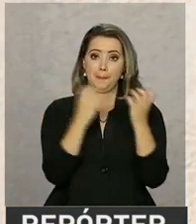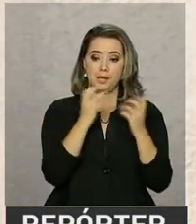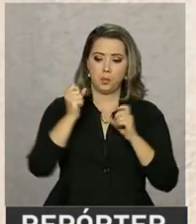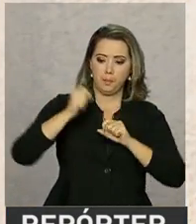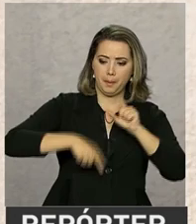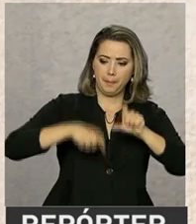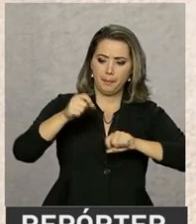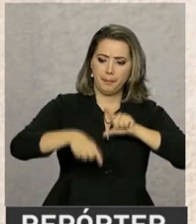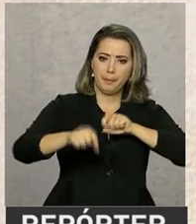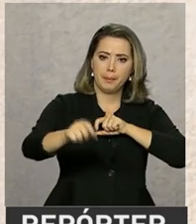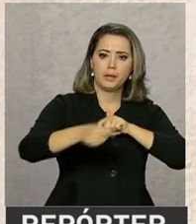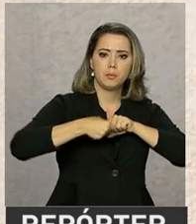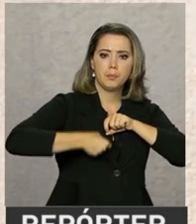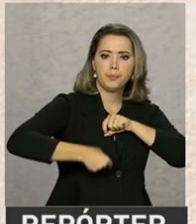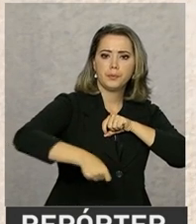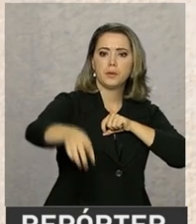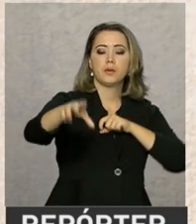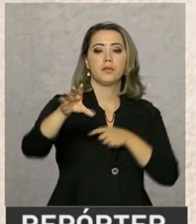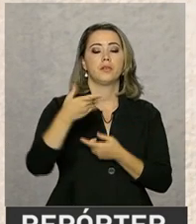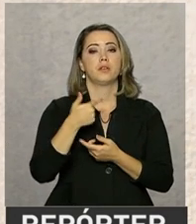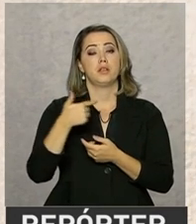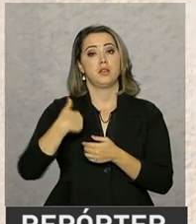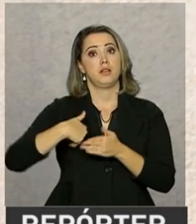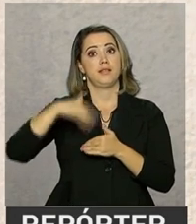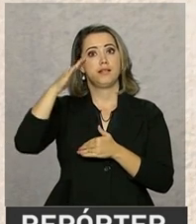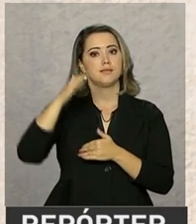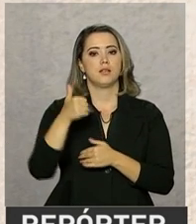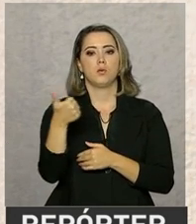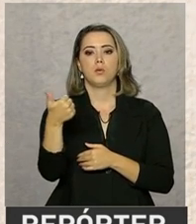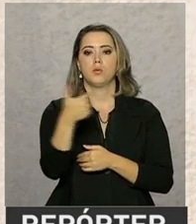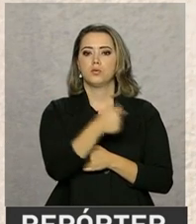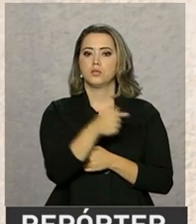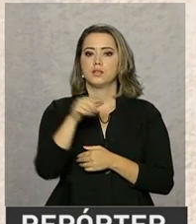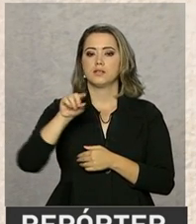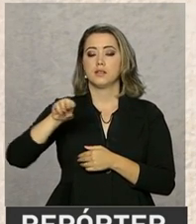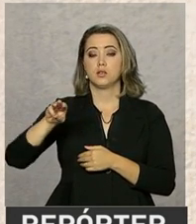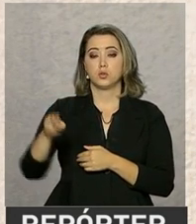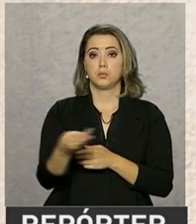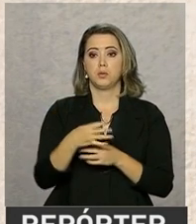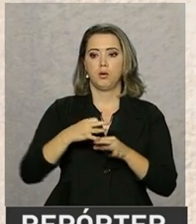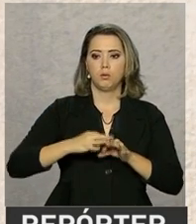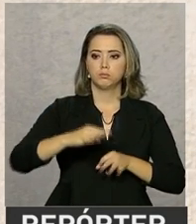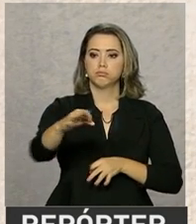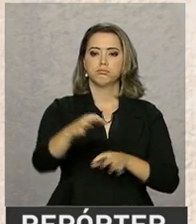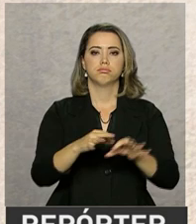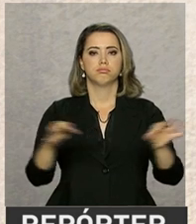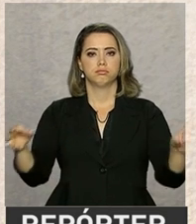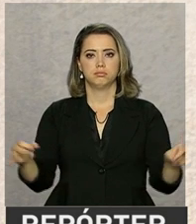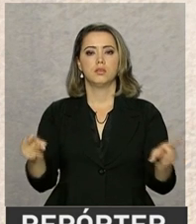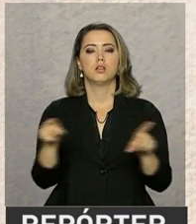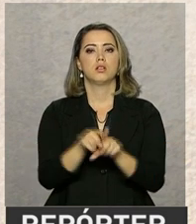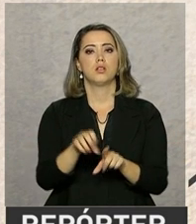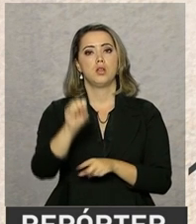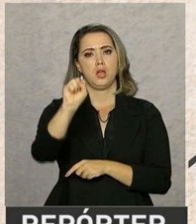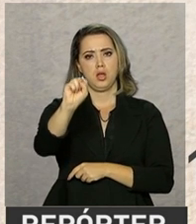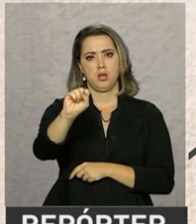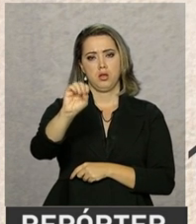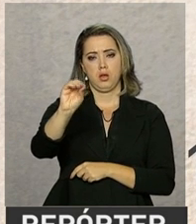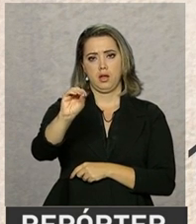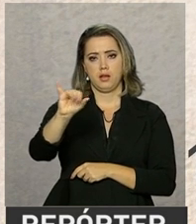9% e está na casa dos 17 milhões de hectares a produção da soja também deve crescer mais de